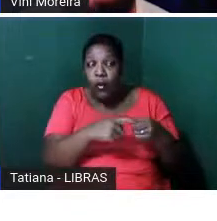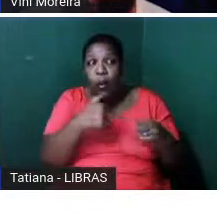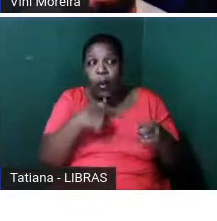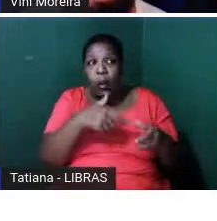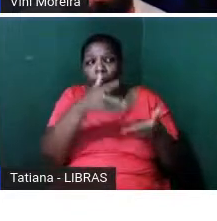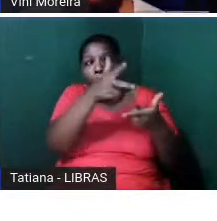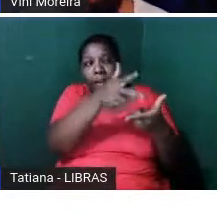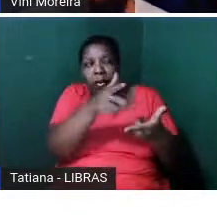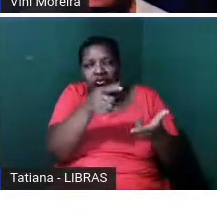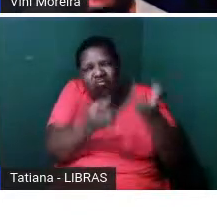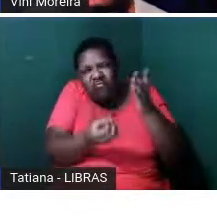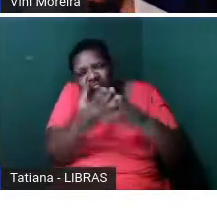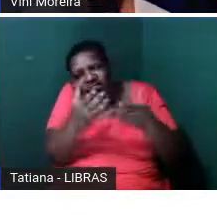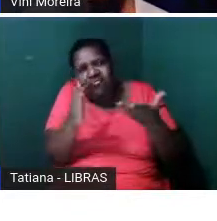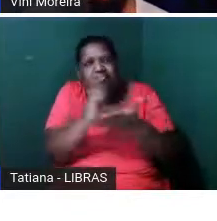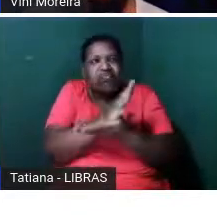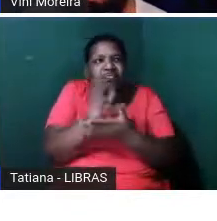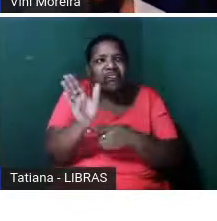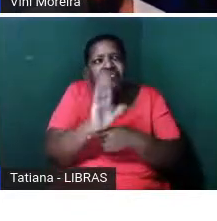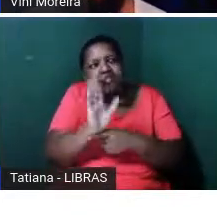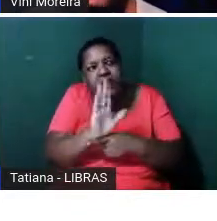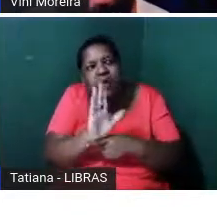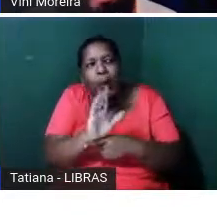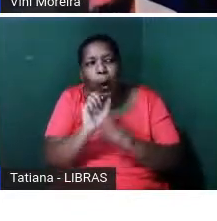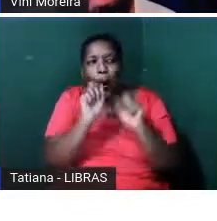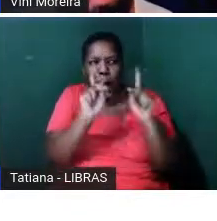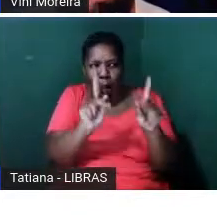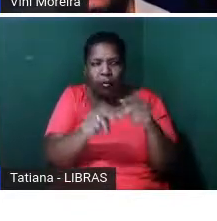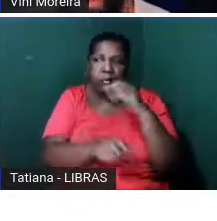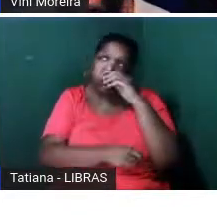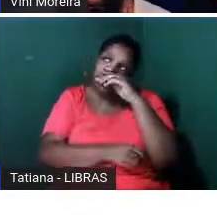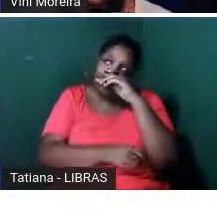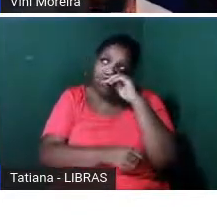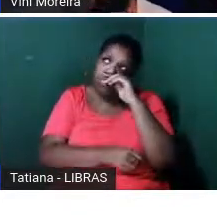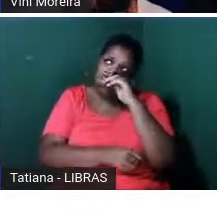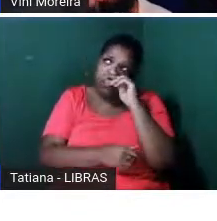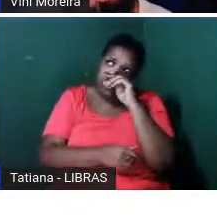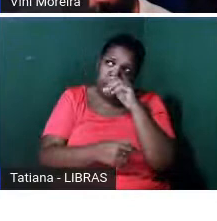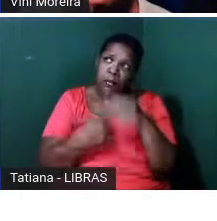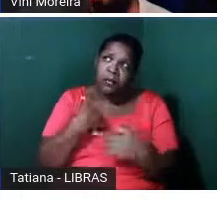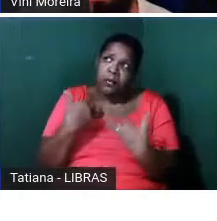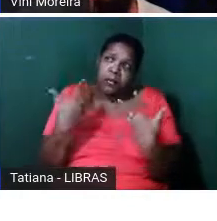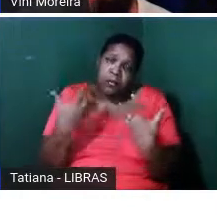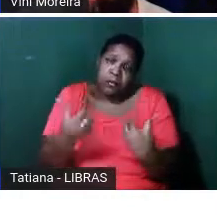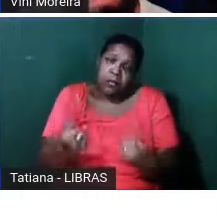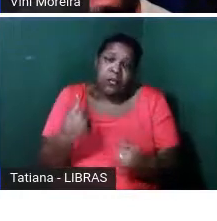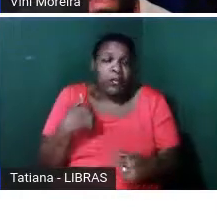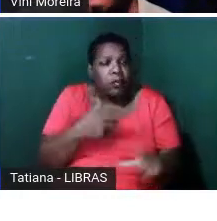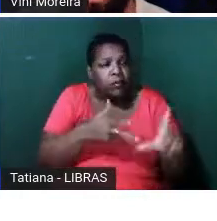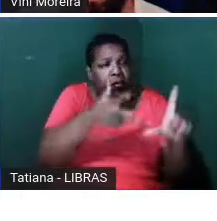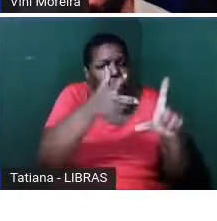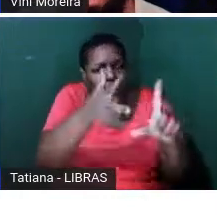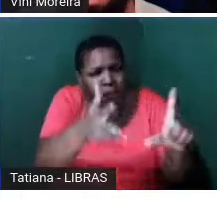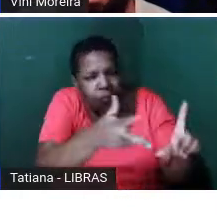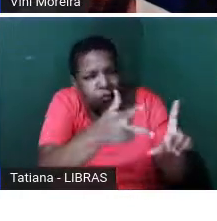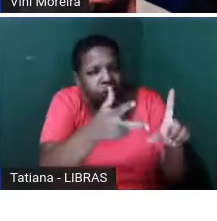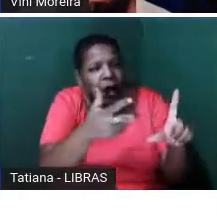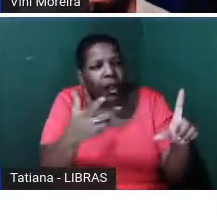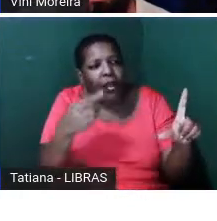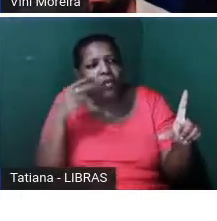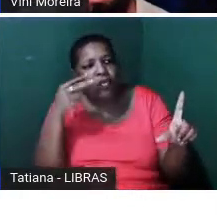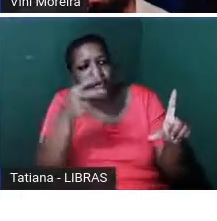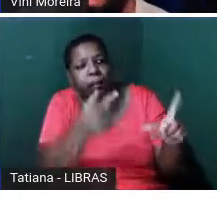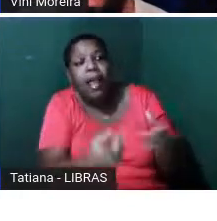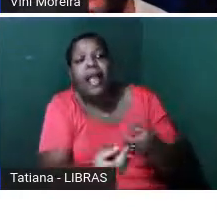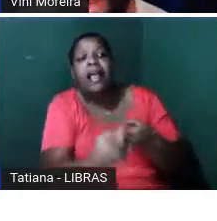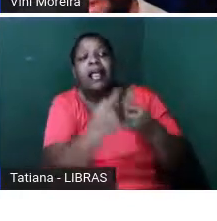queria alguma coisa algum vídeo algum documentário aí eu falei ok fui ver o meio que dava e